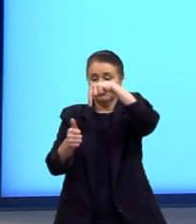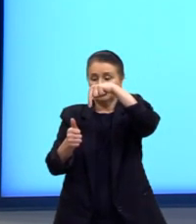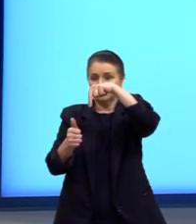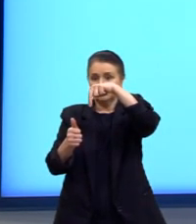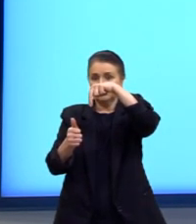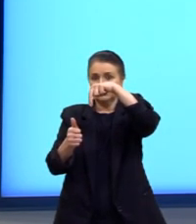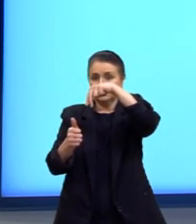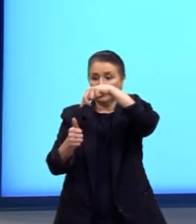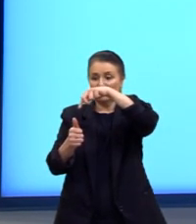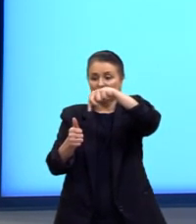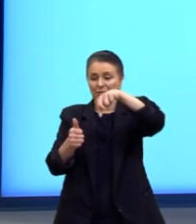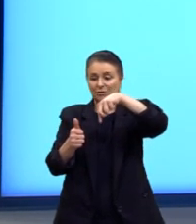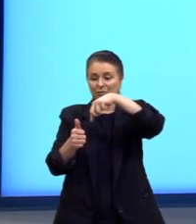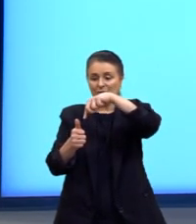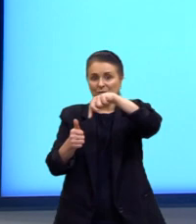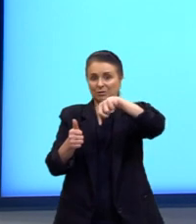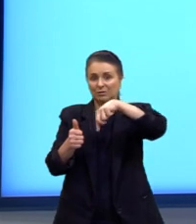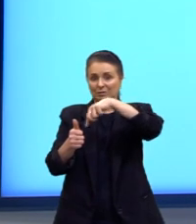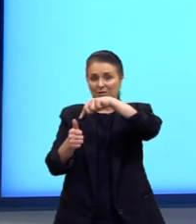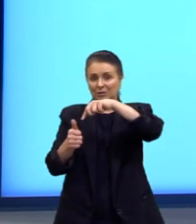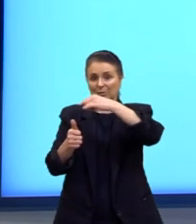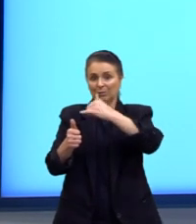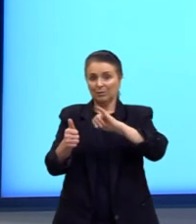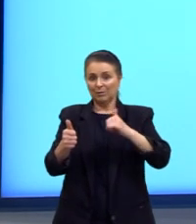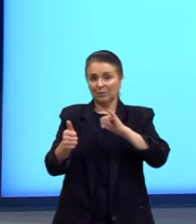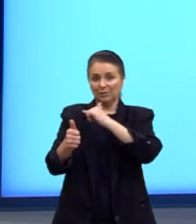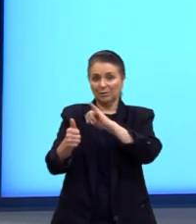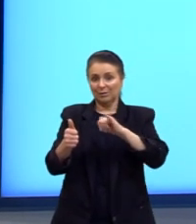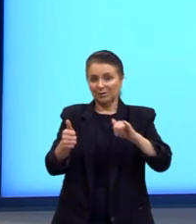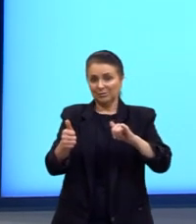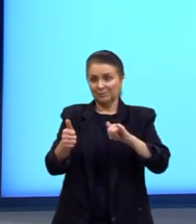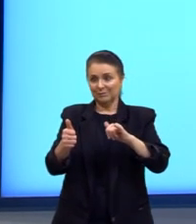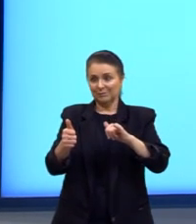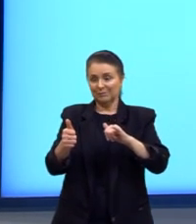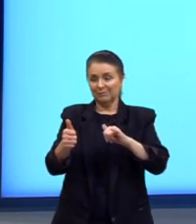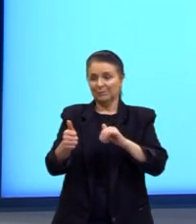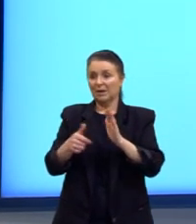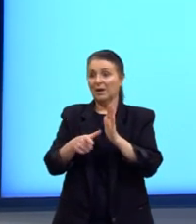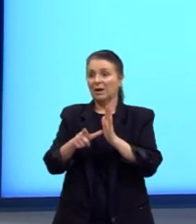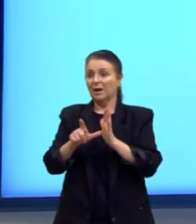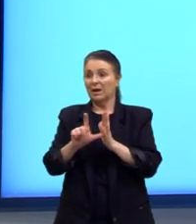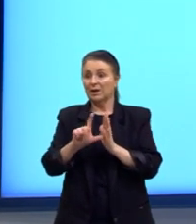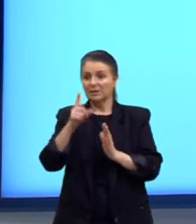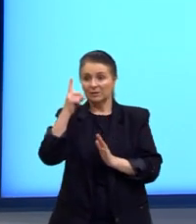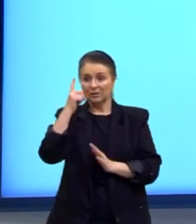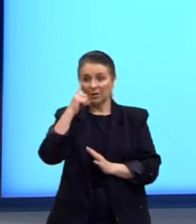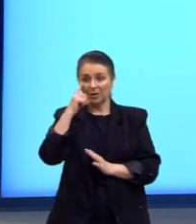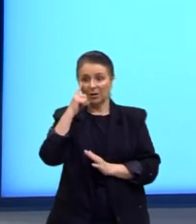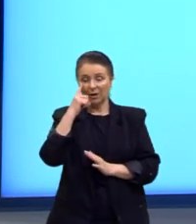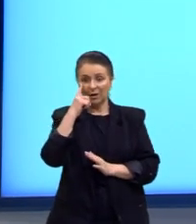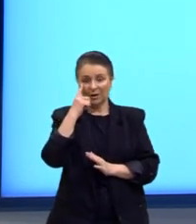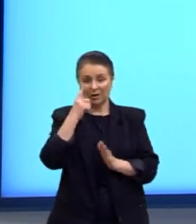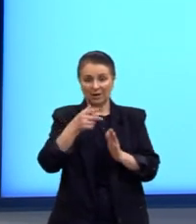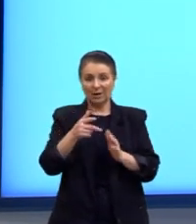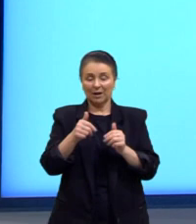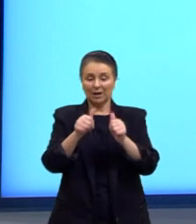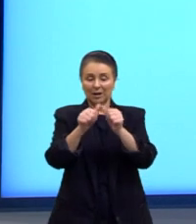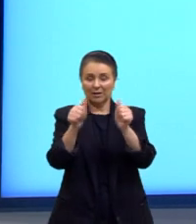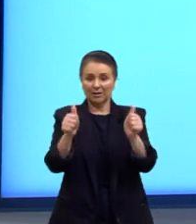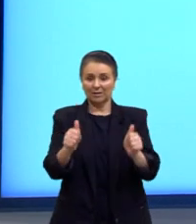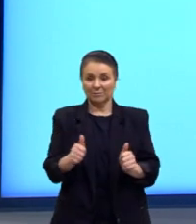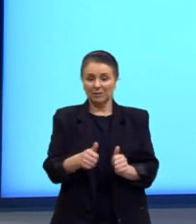e estou girando a minha corrente assim, né? E antes, ó, eu até coloquei aqui na imagem, ó, como é que